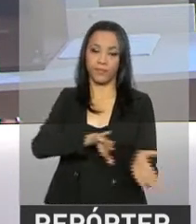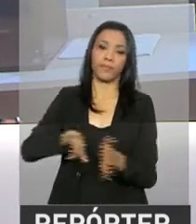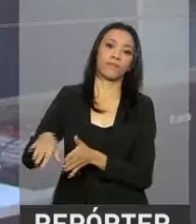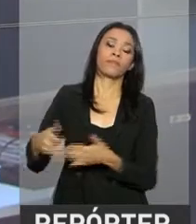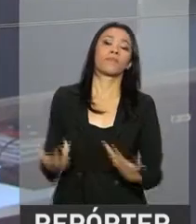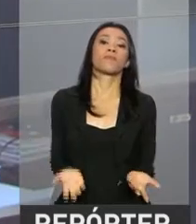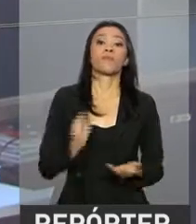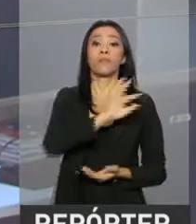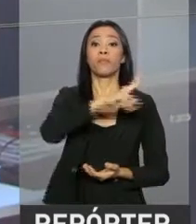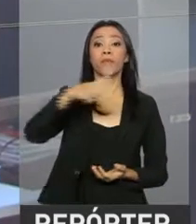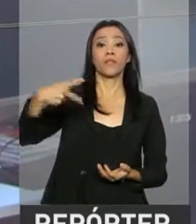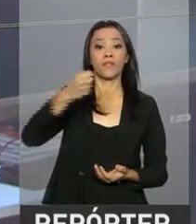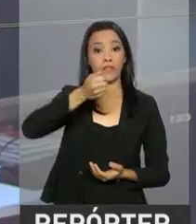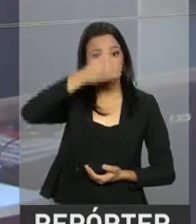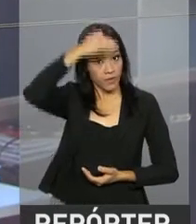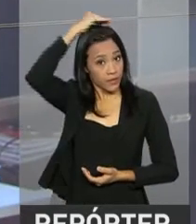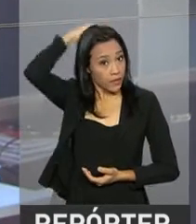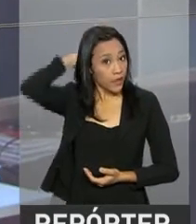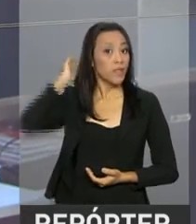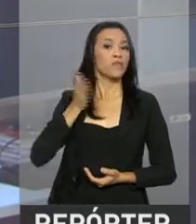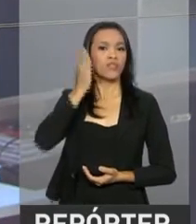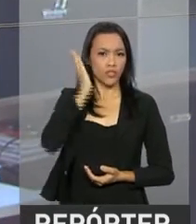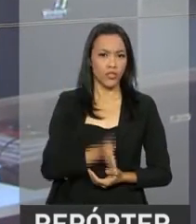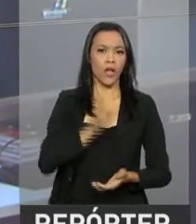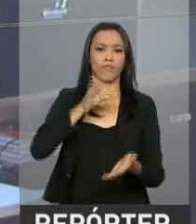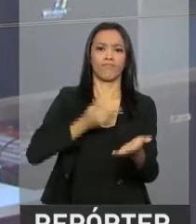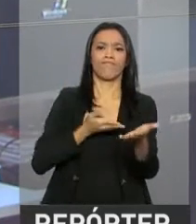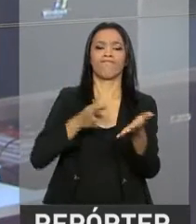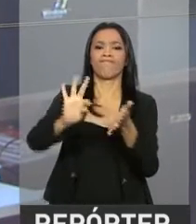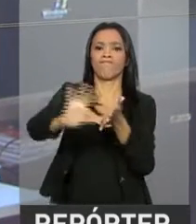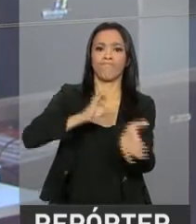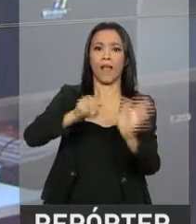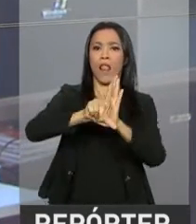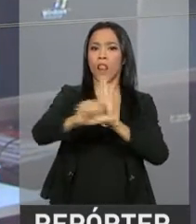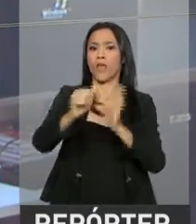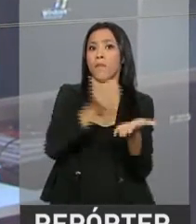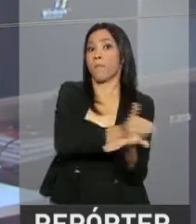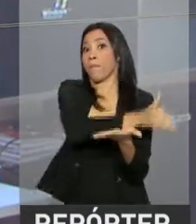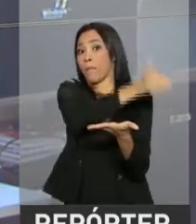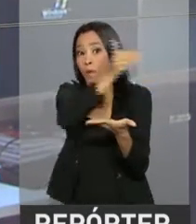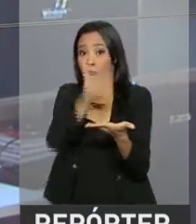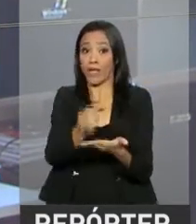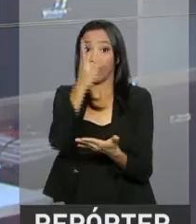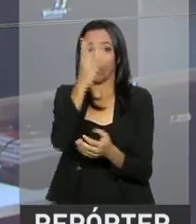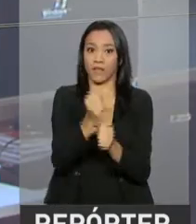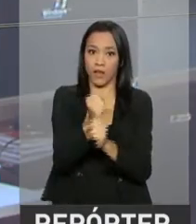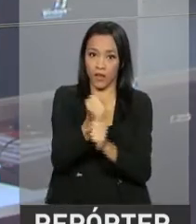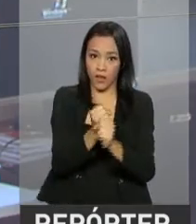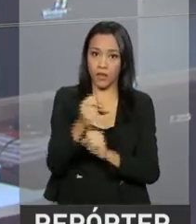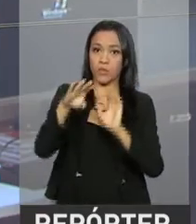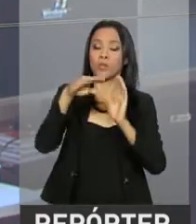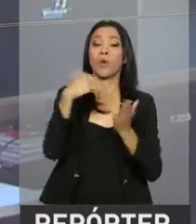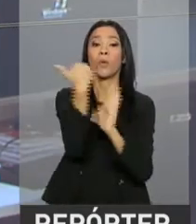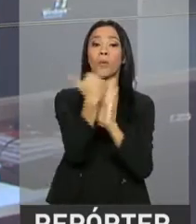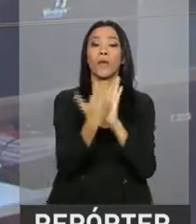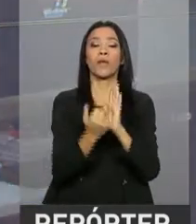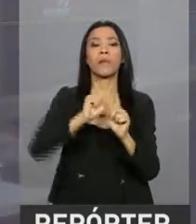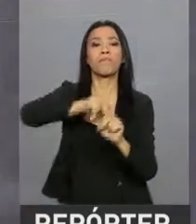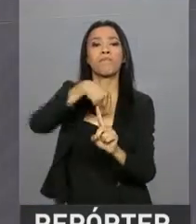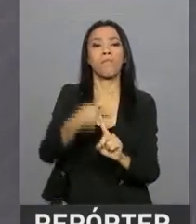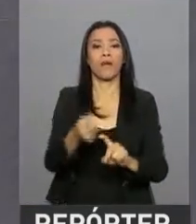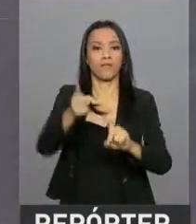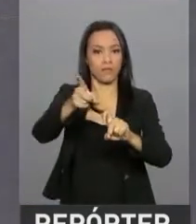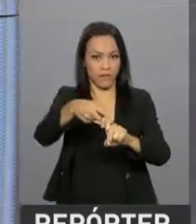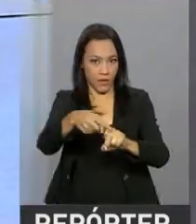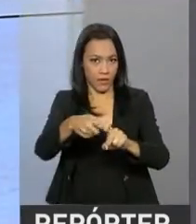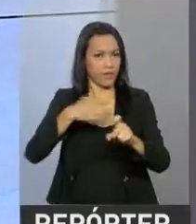setembro. O presidente Michel Temer sancionou a lei que prorroga por mais 3 anos o programa Mais Médicos. Vamos ao Palácio